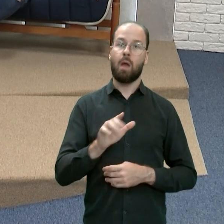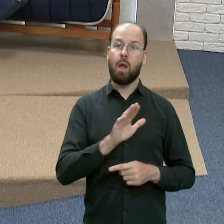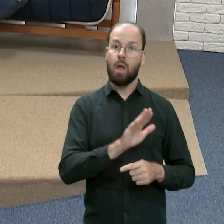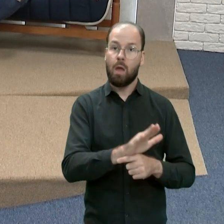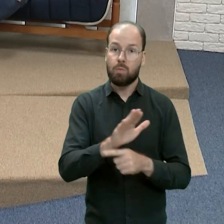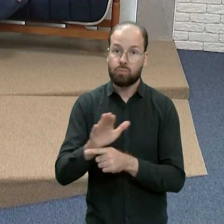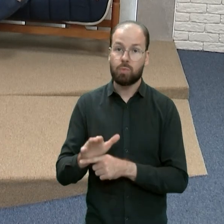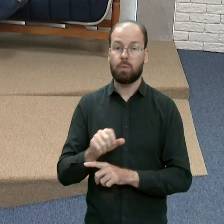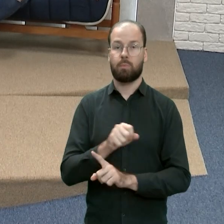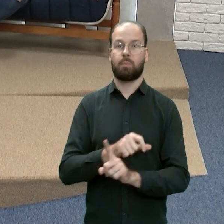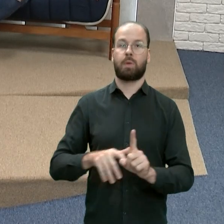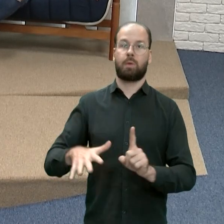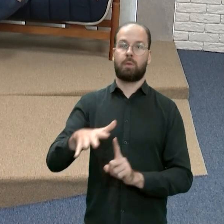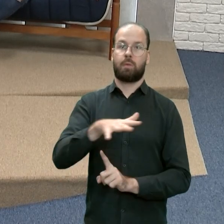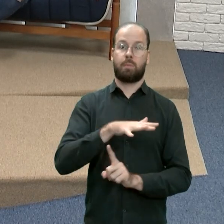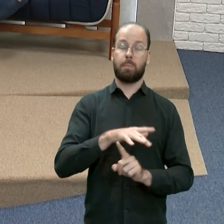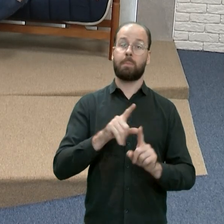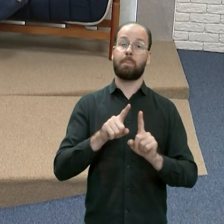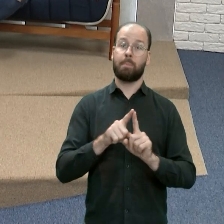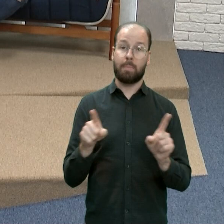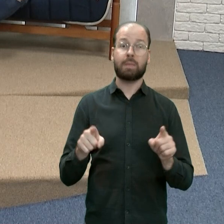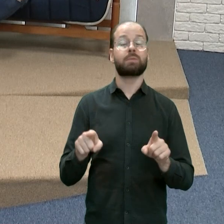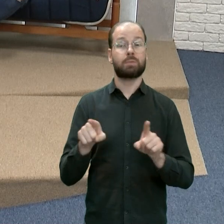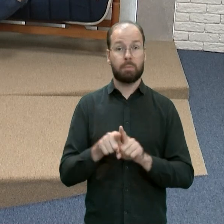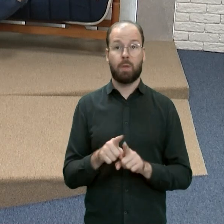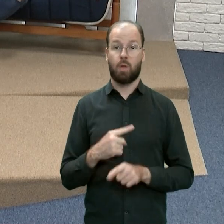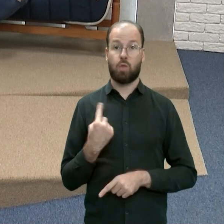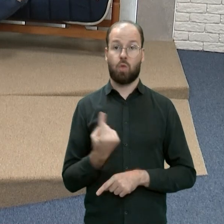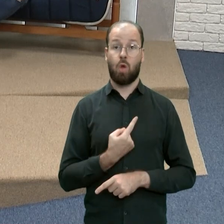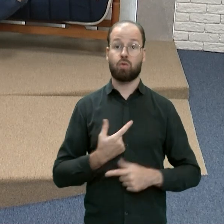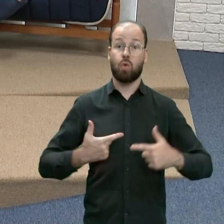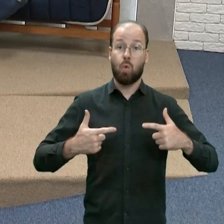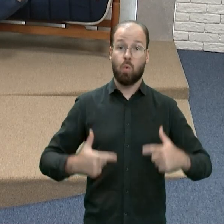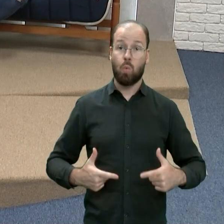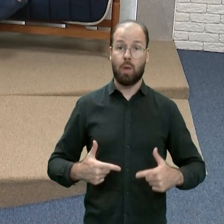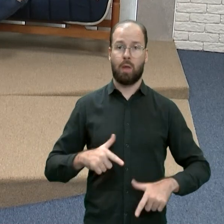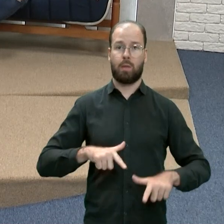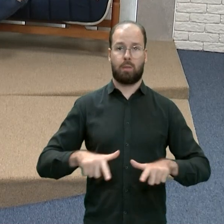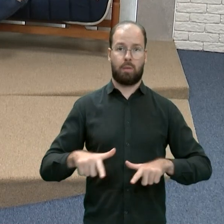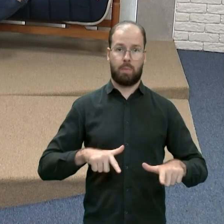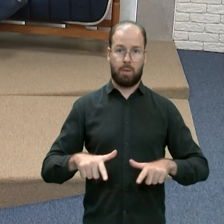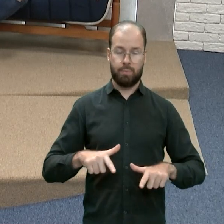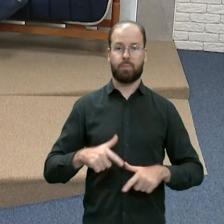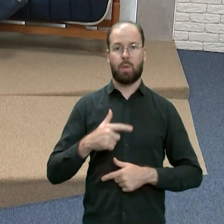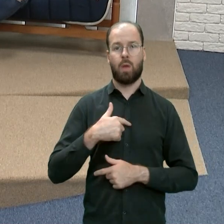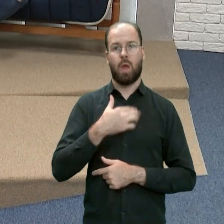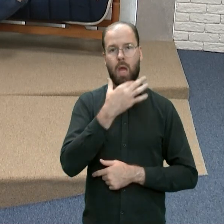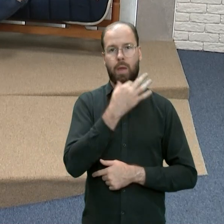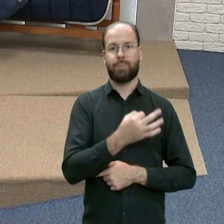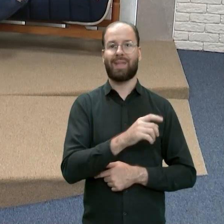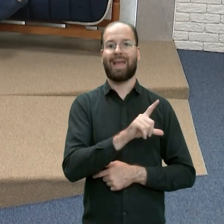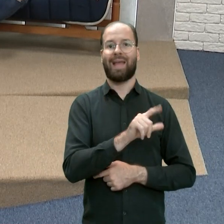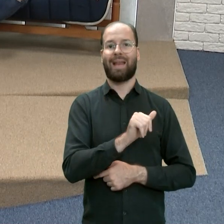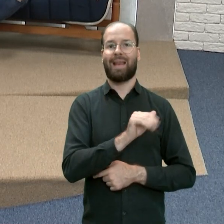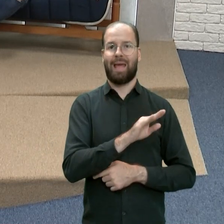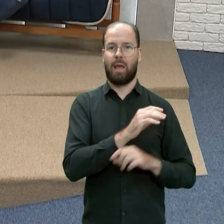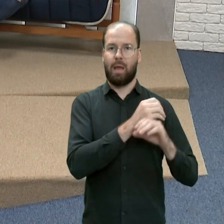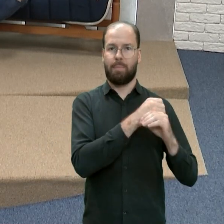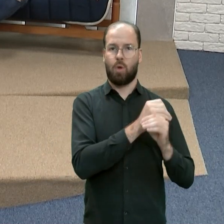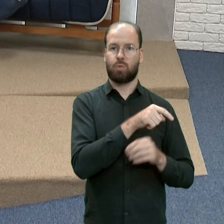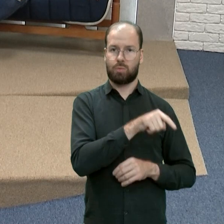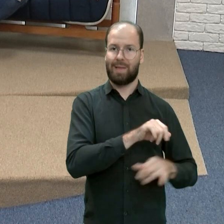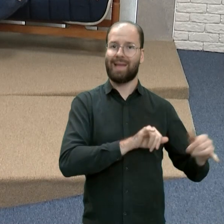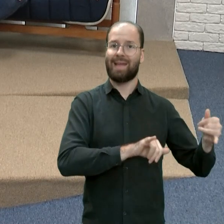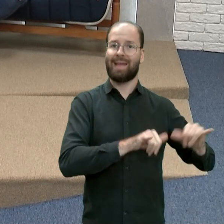ambiente, mas até mesmo no nosso local de trabalho, né? Acho que os laboratórios de química, acho que talvez sejam os